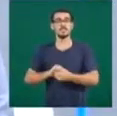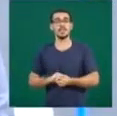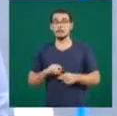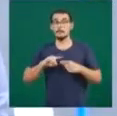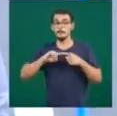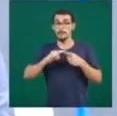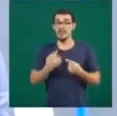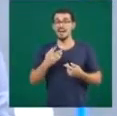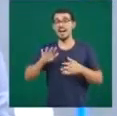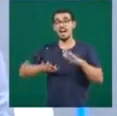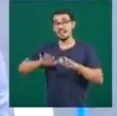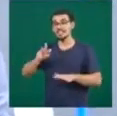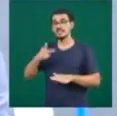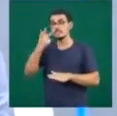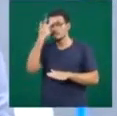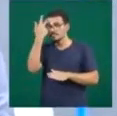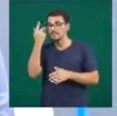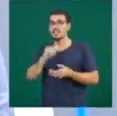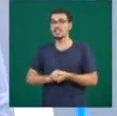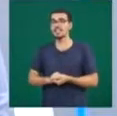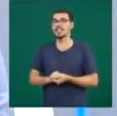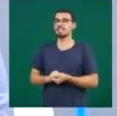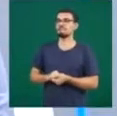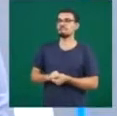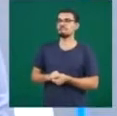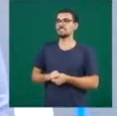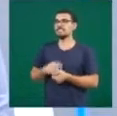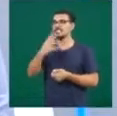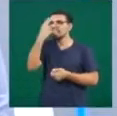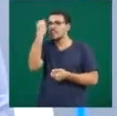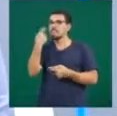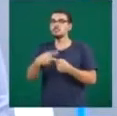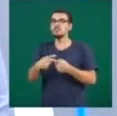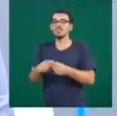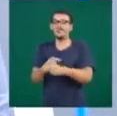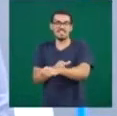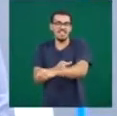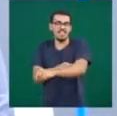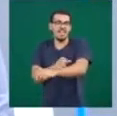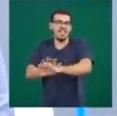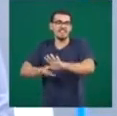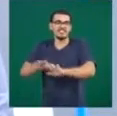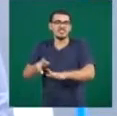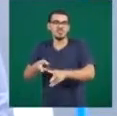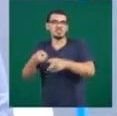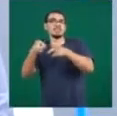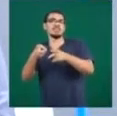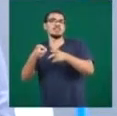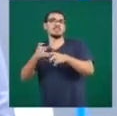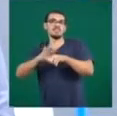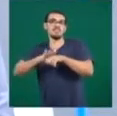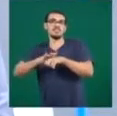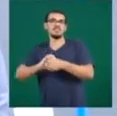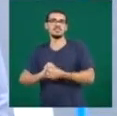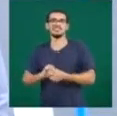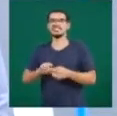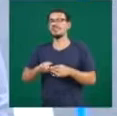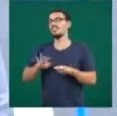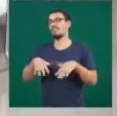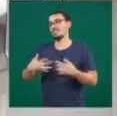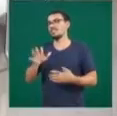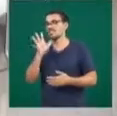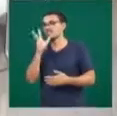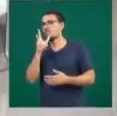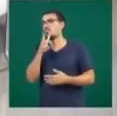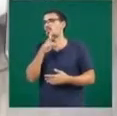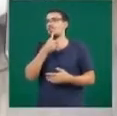despercebidas, algumas lesões que às vezes não são típicas da psoríase, então às vezes passa muito tempo até que o paciente realmente busque tratamento para o quadro de psoríase. Uhum.